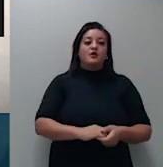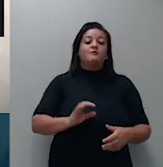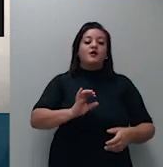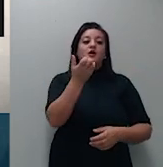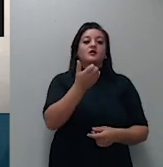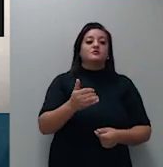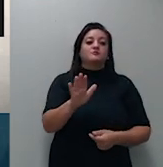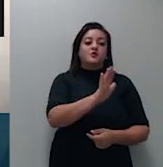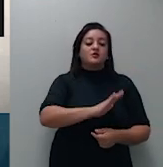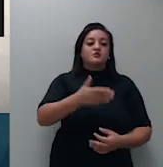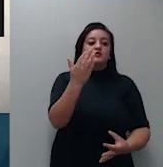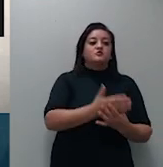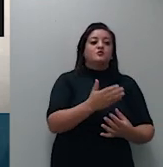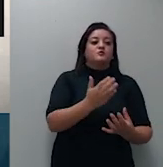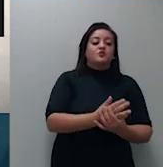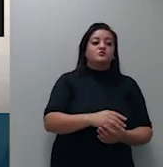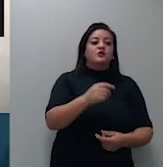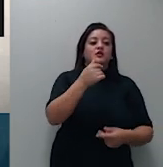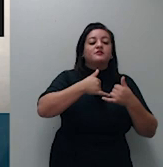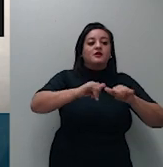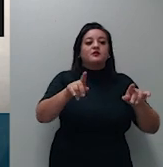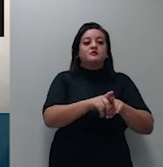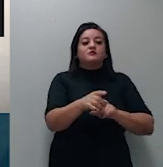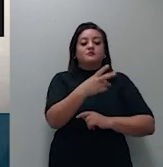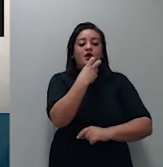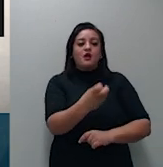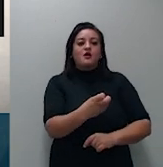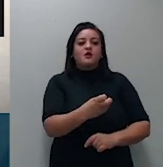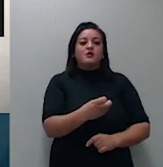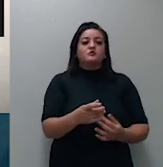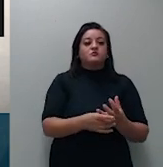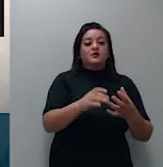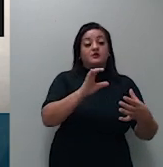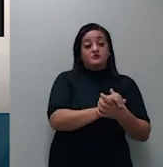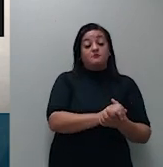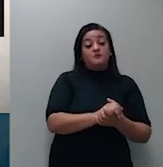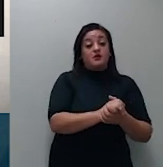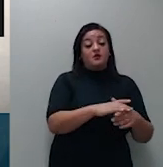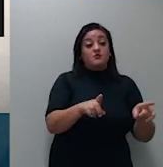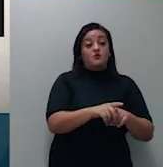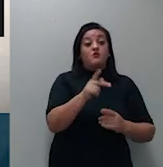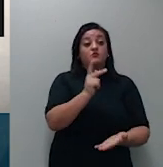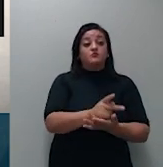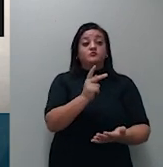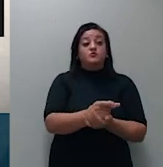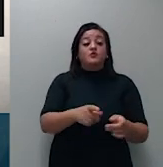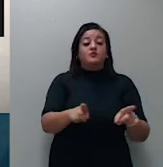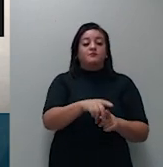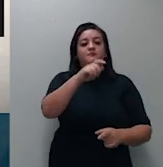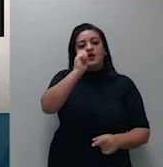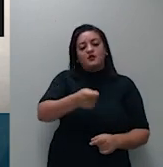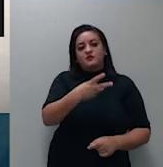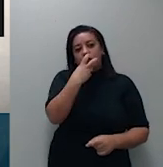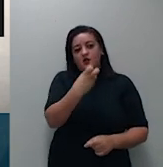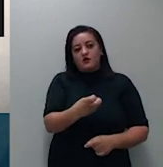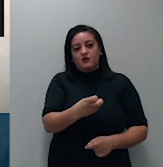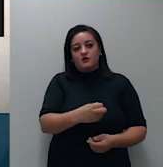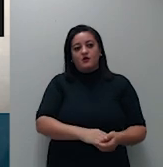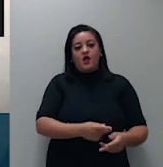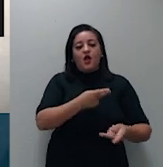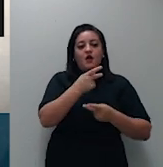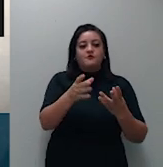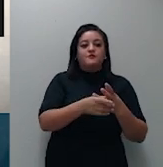que foi decidido no bojo do processo relativo a ação de reconhecimento de união estável no palco e mantida a sentença que